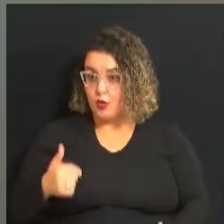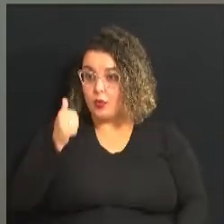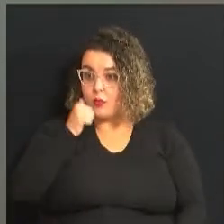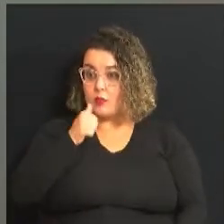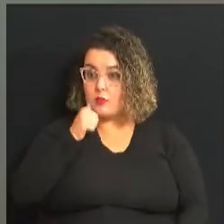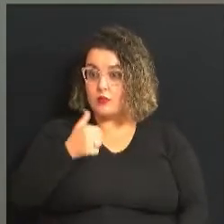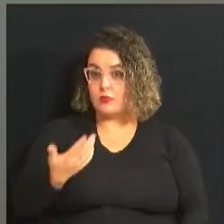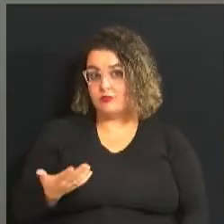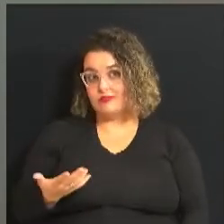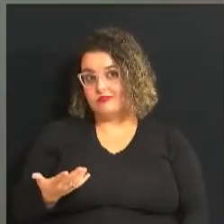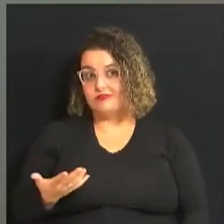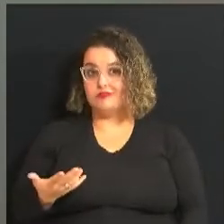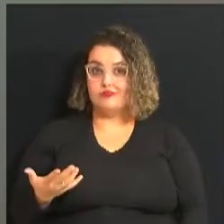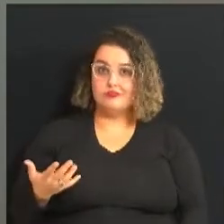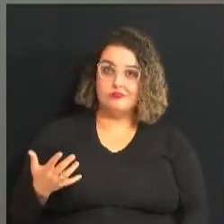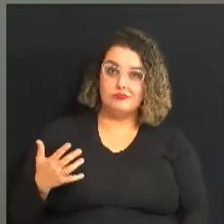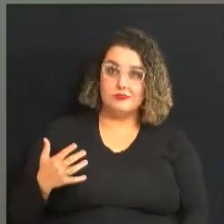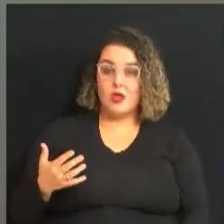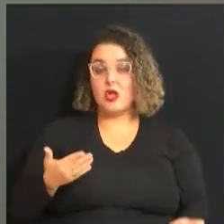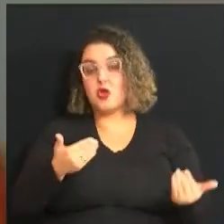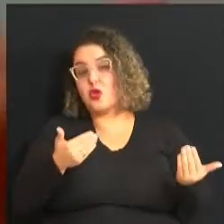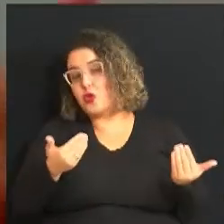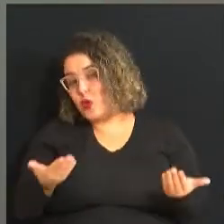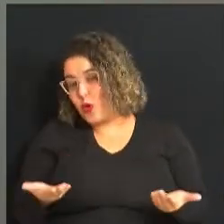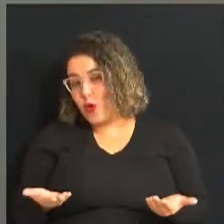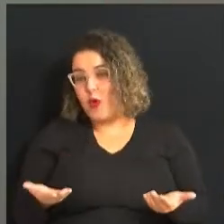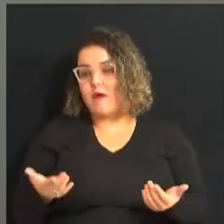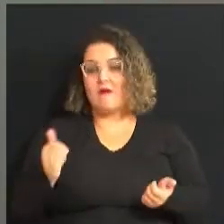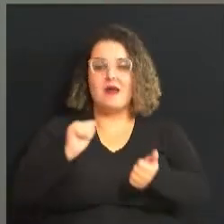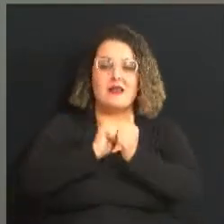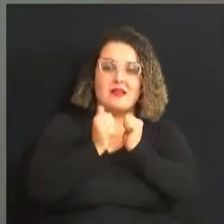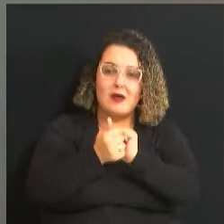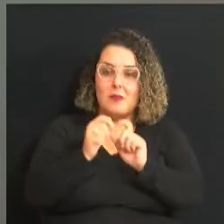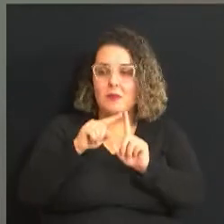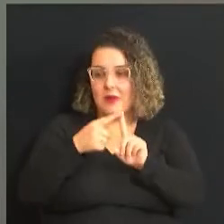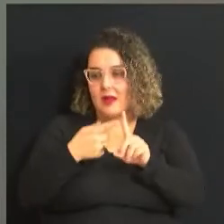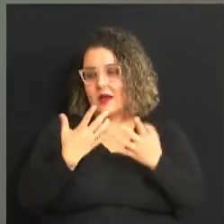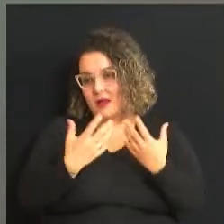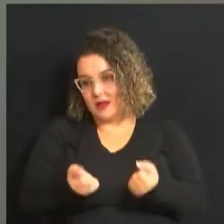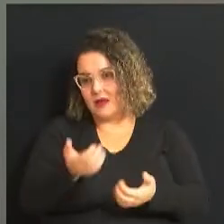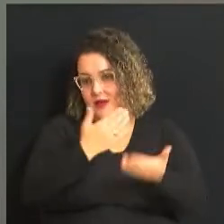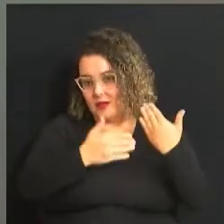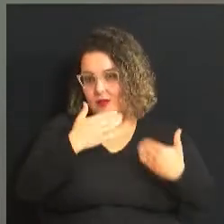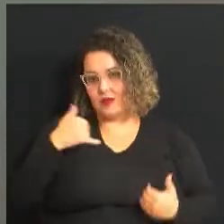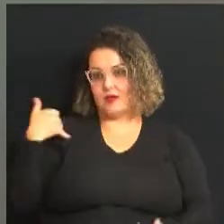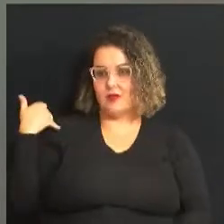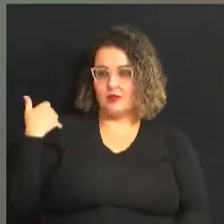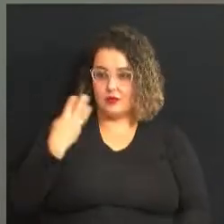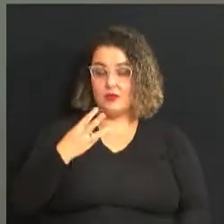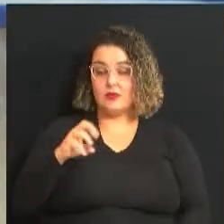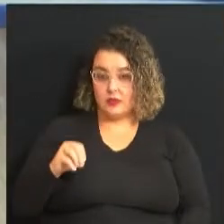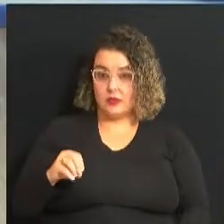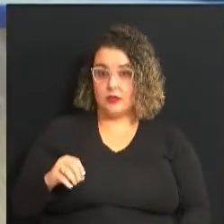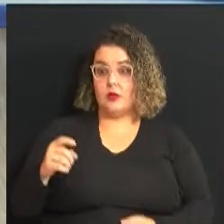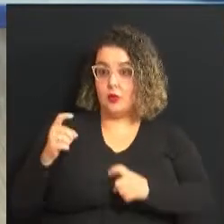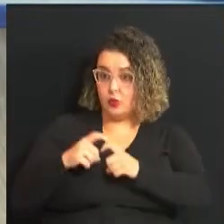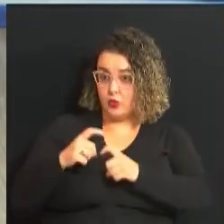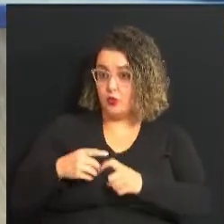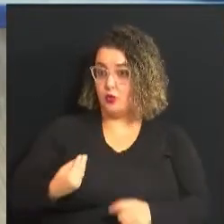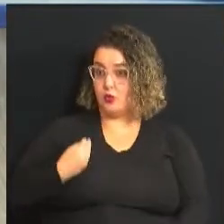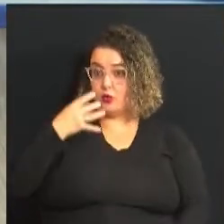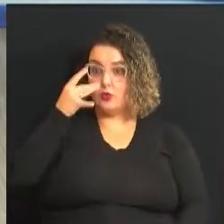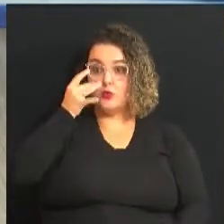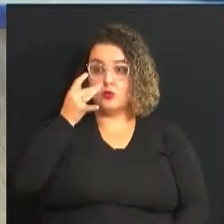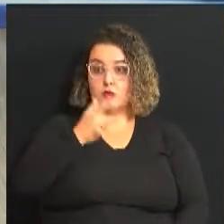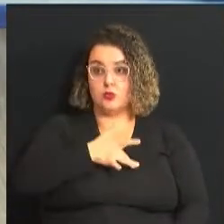está tão adequado para receber uma gravidez como estava com seus 30 anos de Doutora, a gente idade. está aqui ao vivo no Saúde é Vida